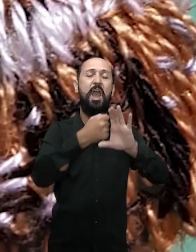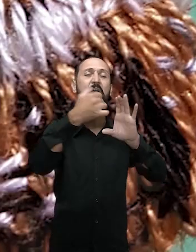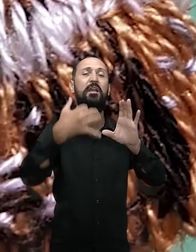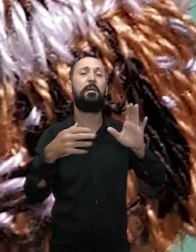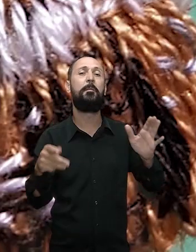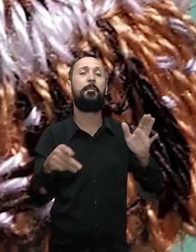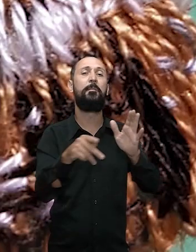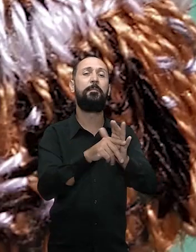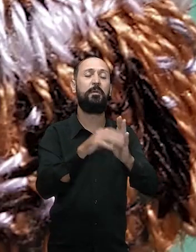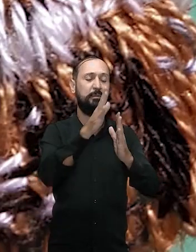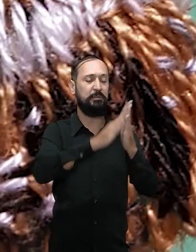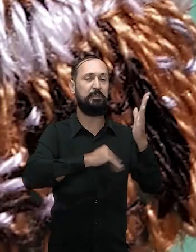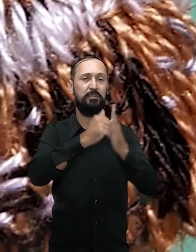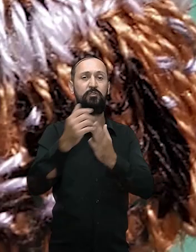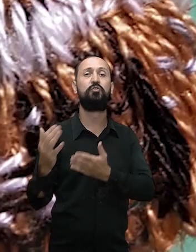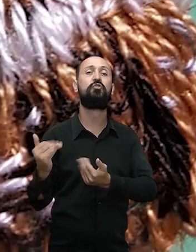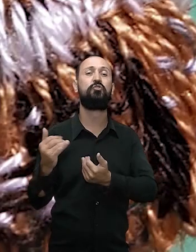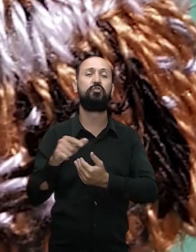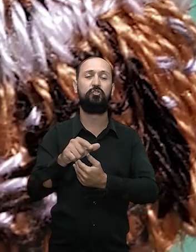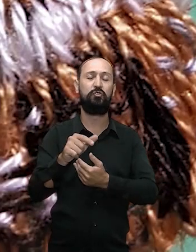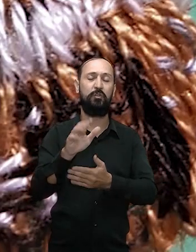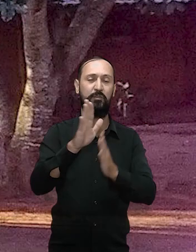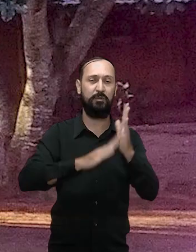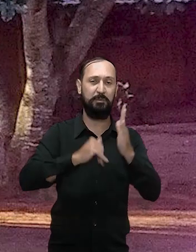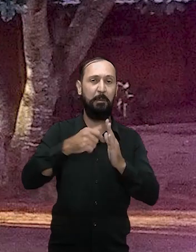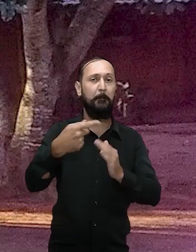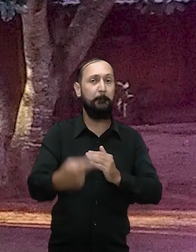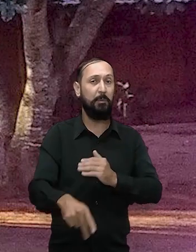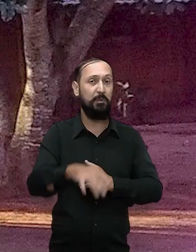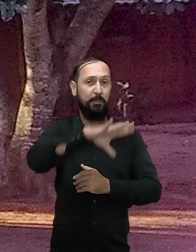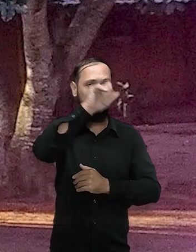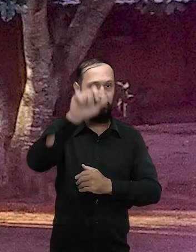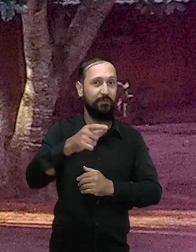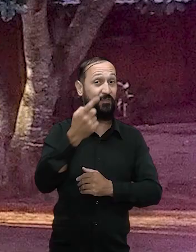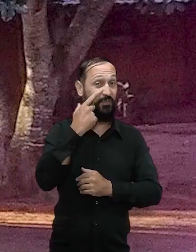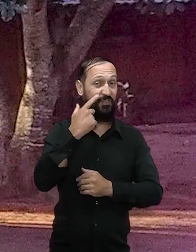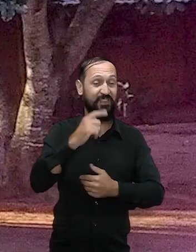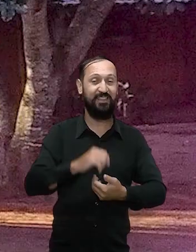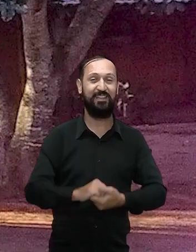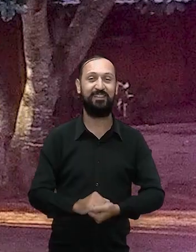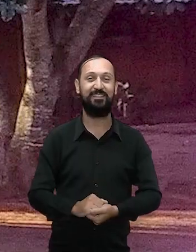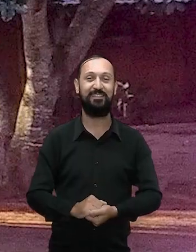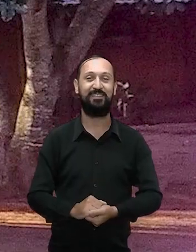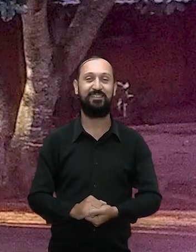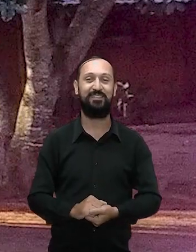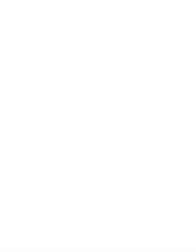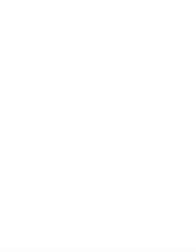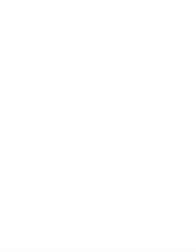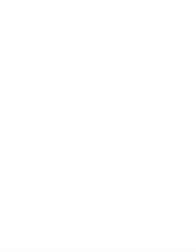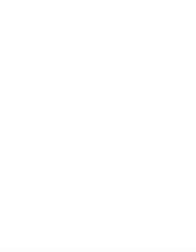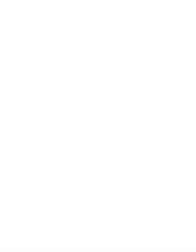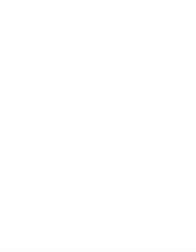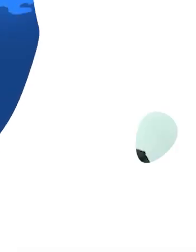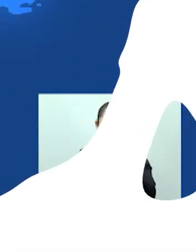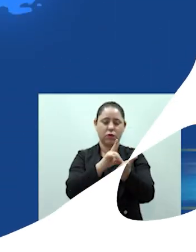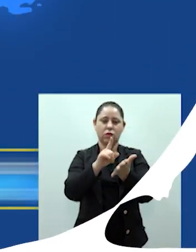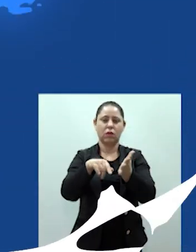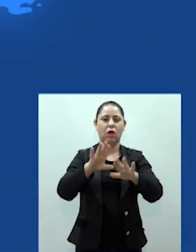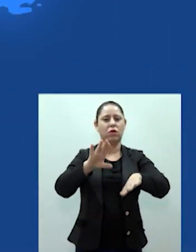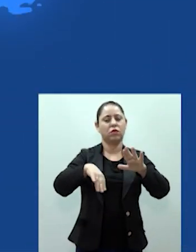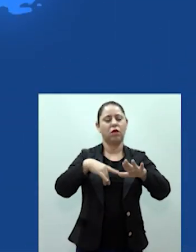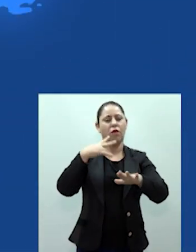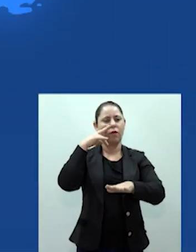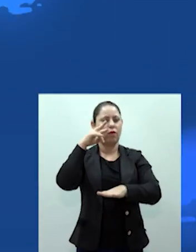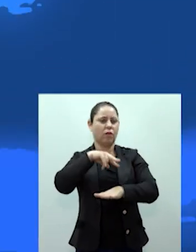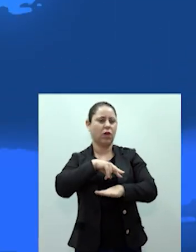são características da obra desse jovem artista sul-mato-grossense. Confira! O bordado em si, há